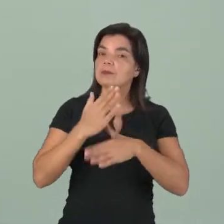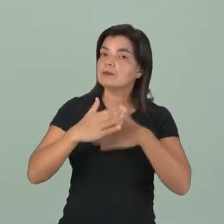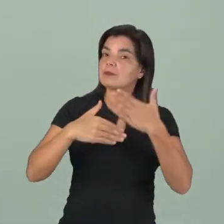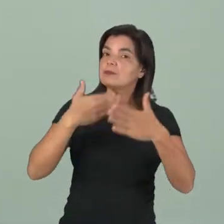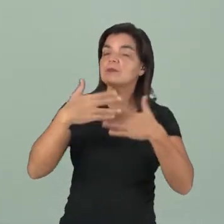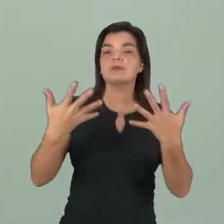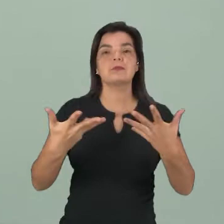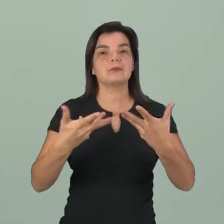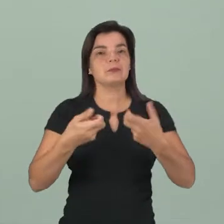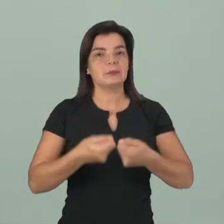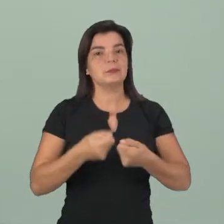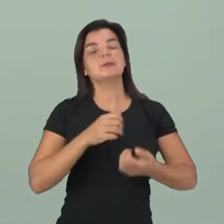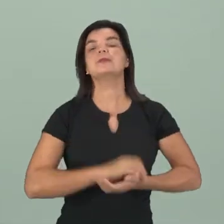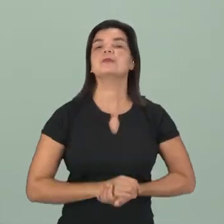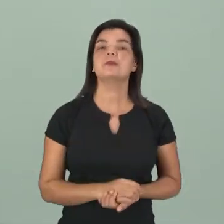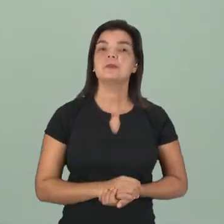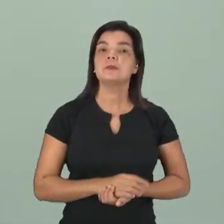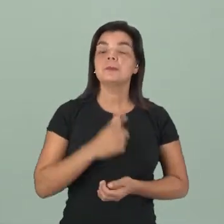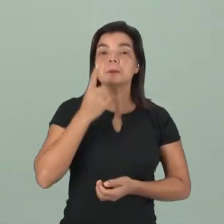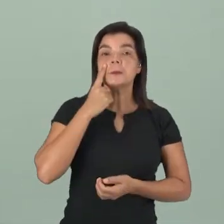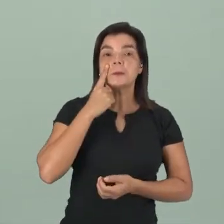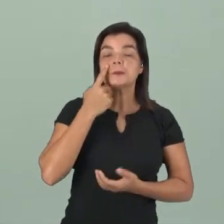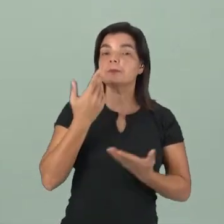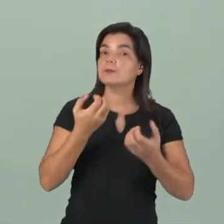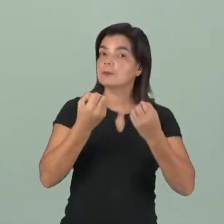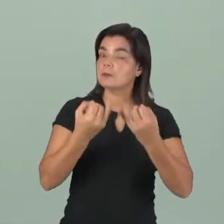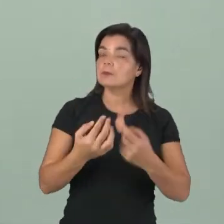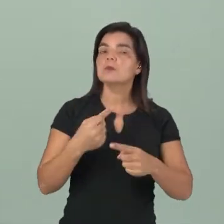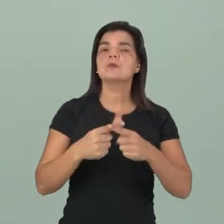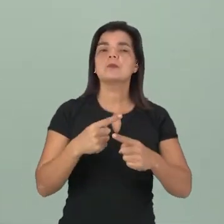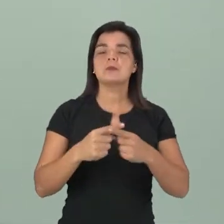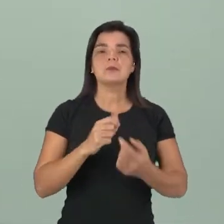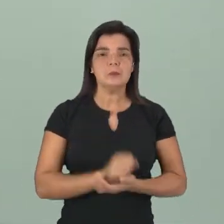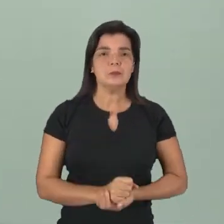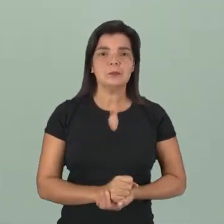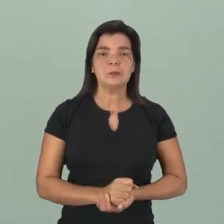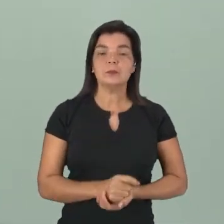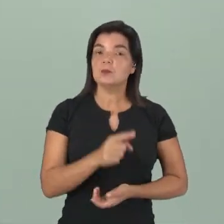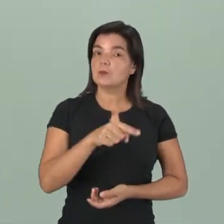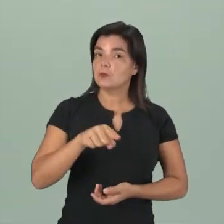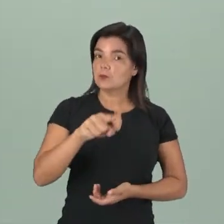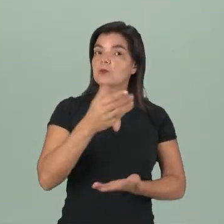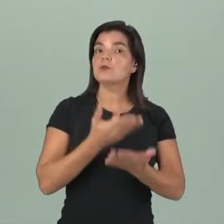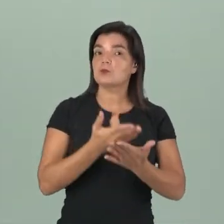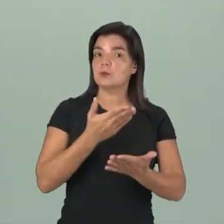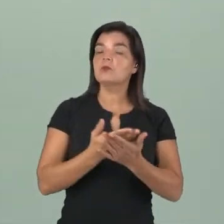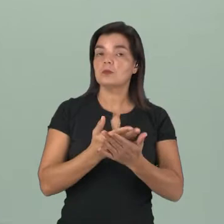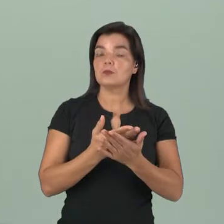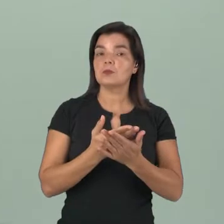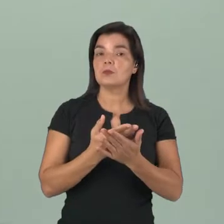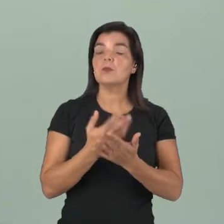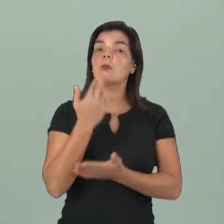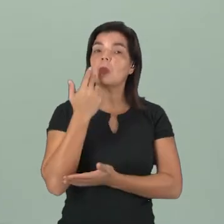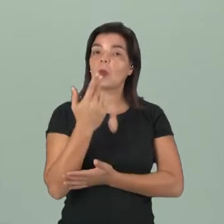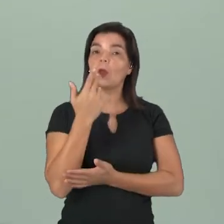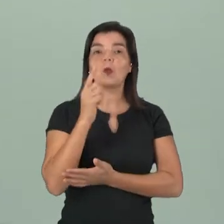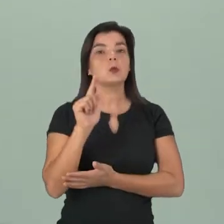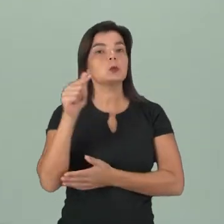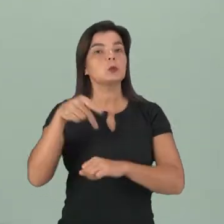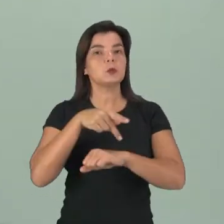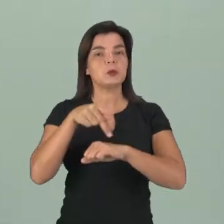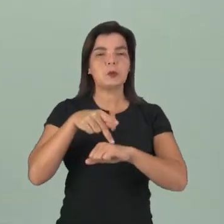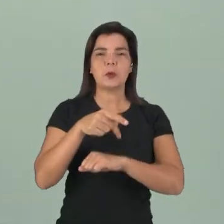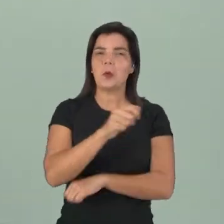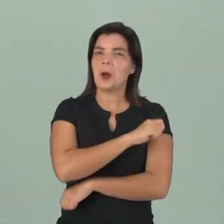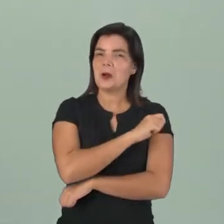desenvolvam essa capacidade, né? Quando nós estamos, eu falo isso porque assim, quando você está estudando uma língua estrangeira, o aluno ele